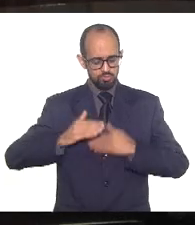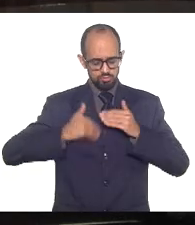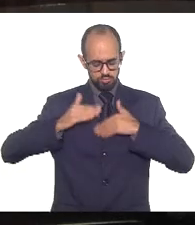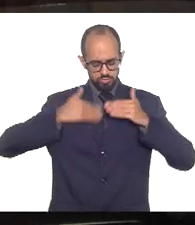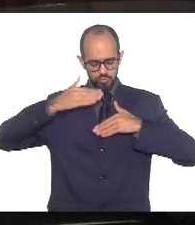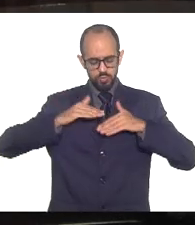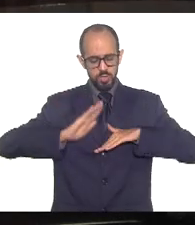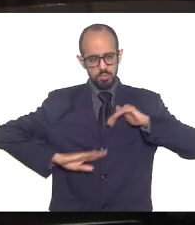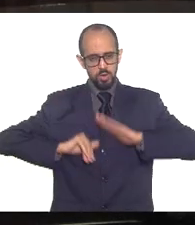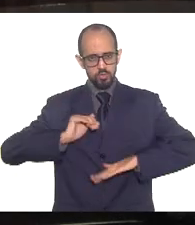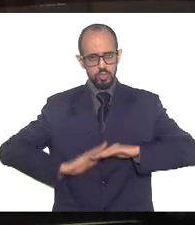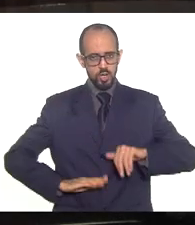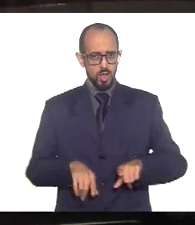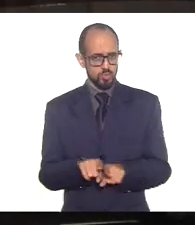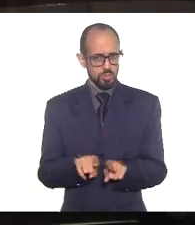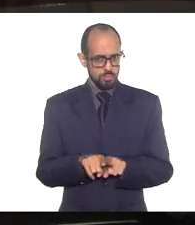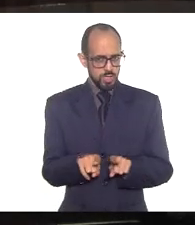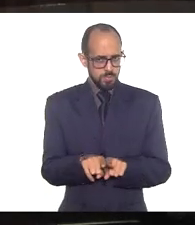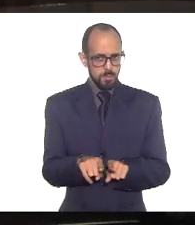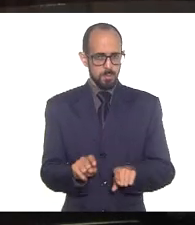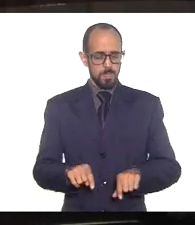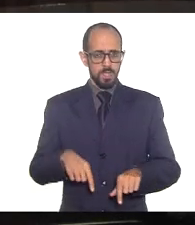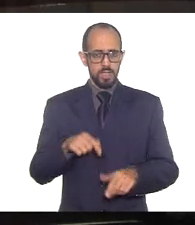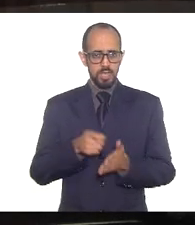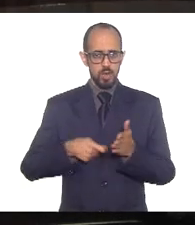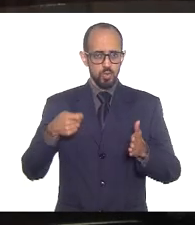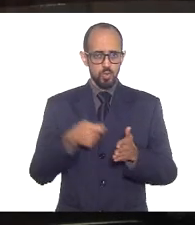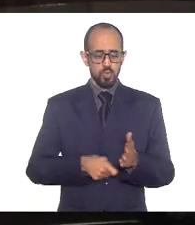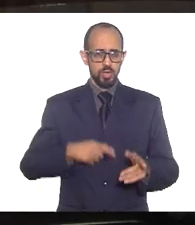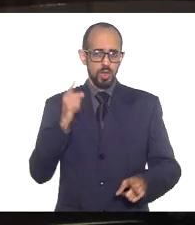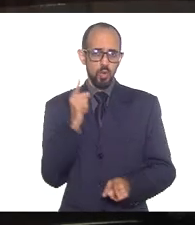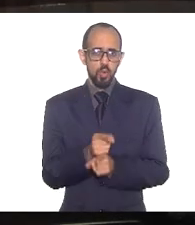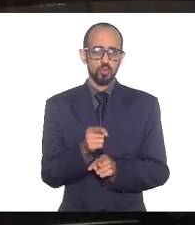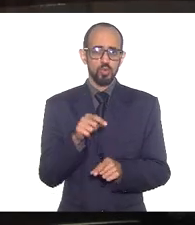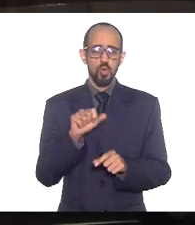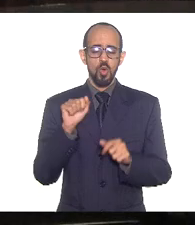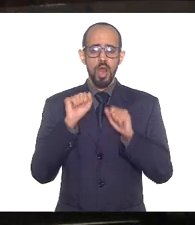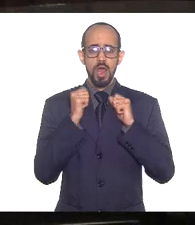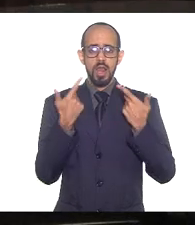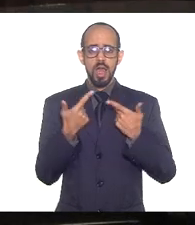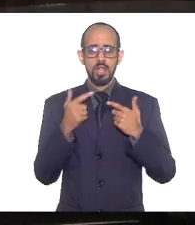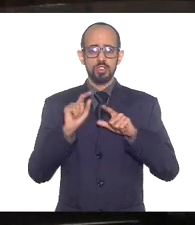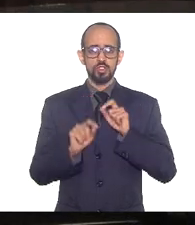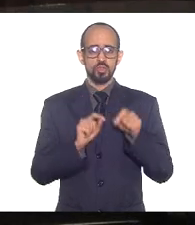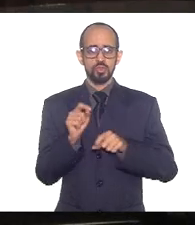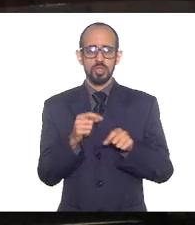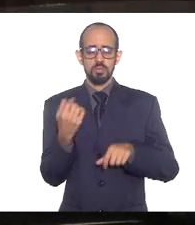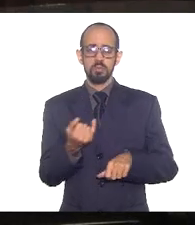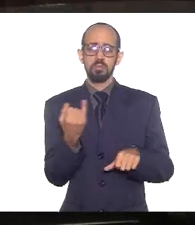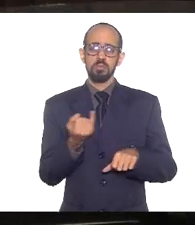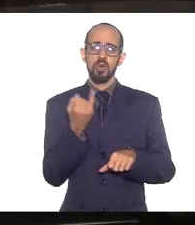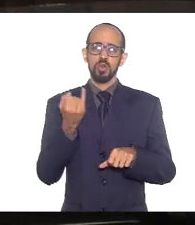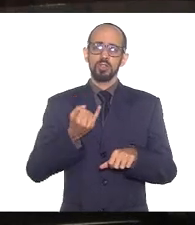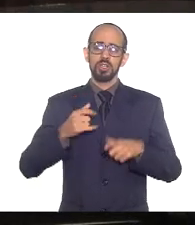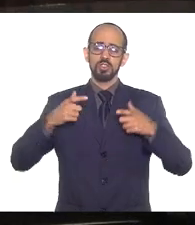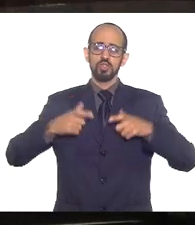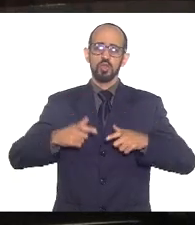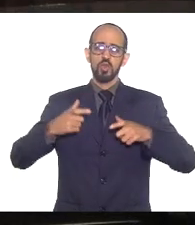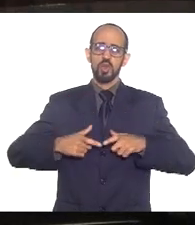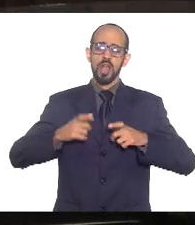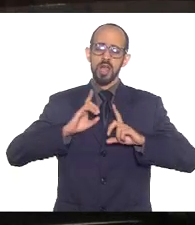profissional pois bem Esta luta encontrou na alerj no importante espaço